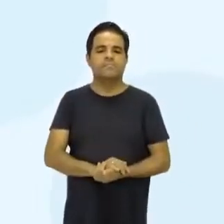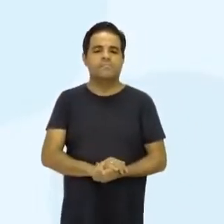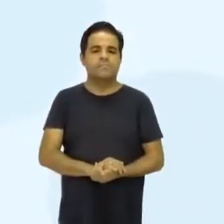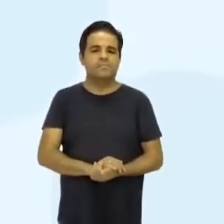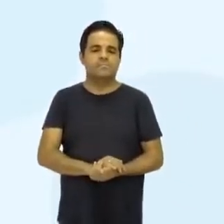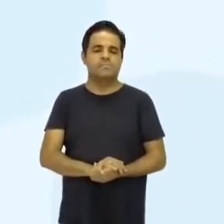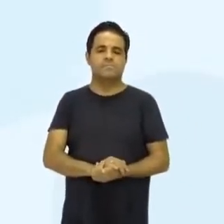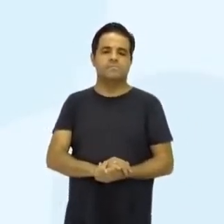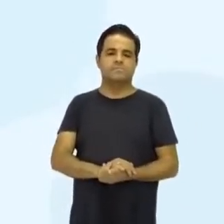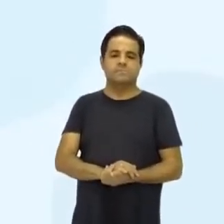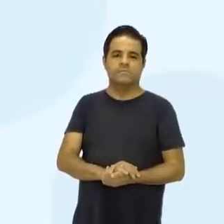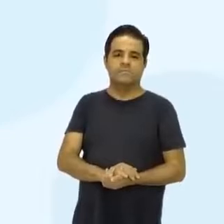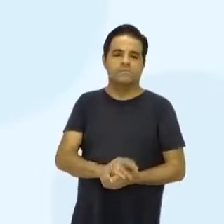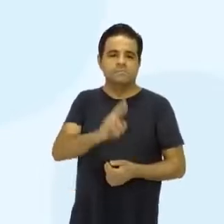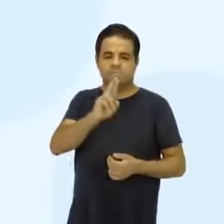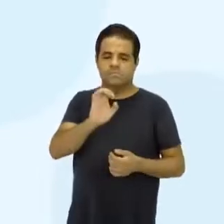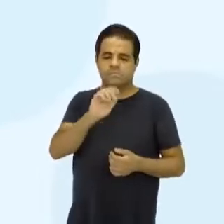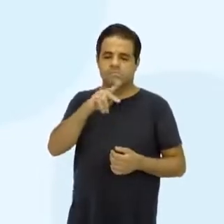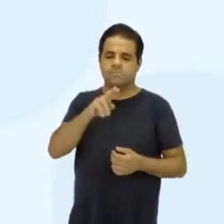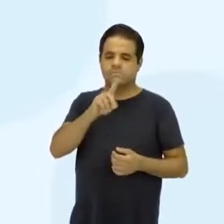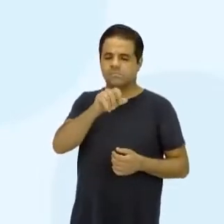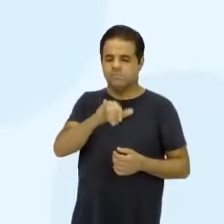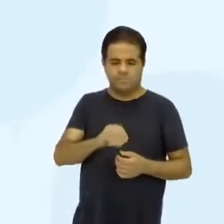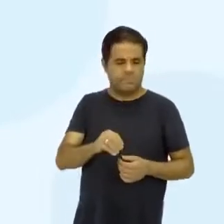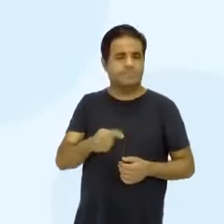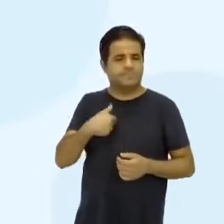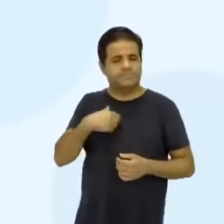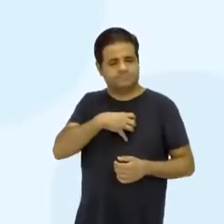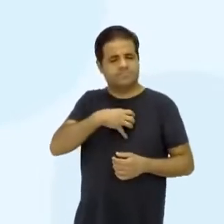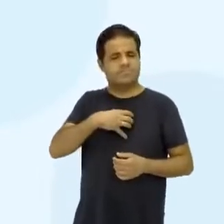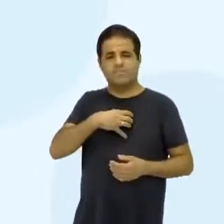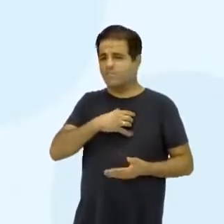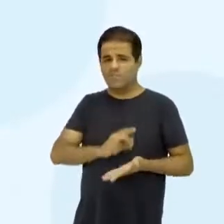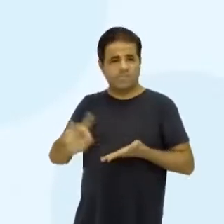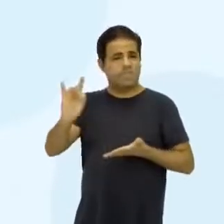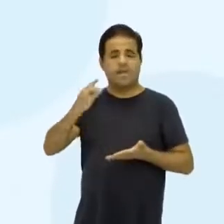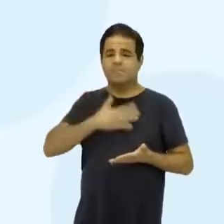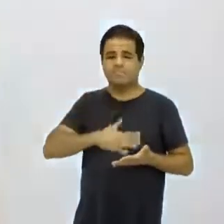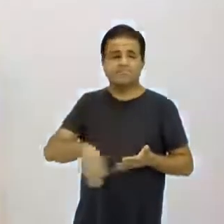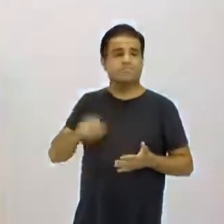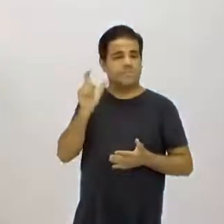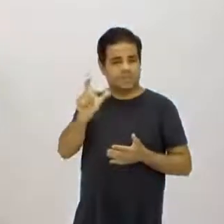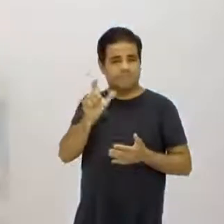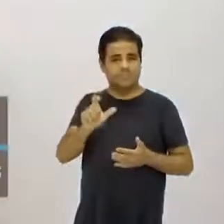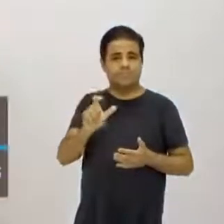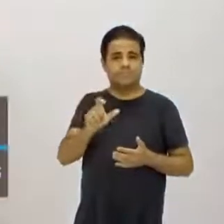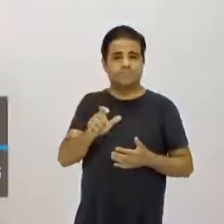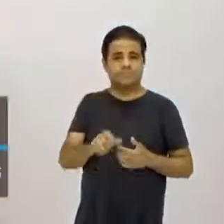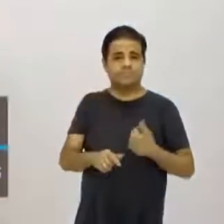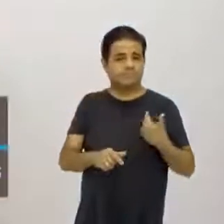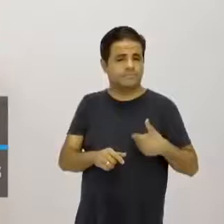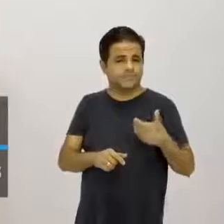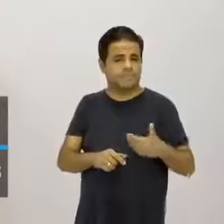lá, no primeiro momento a gente repudia. Não é isso, Mafê? Porque a gente instintivamente, olha a palavra que eu estou usando,